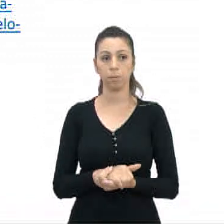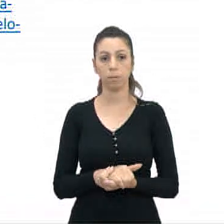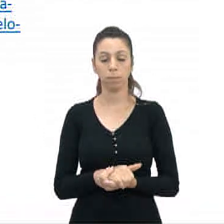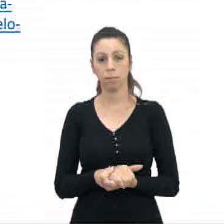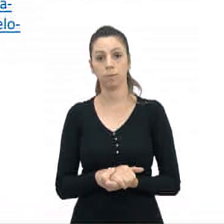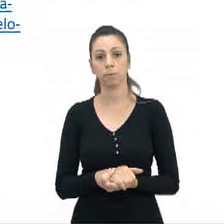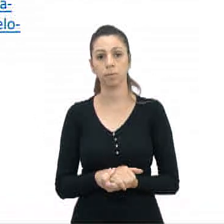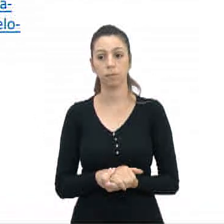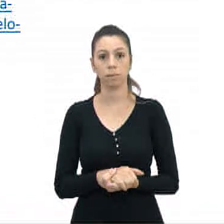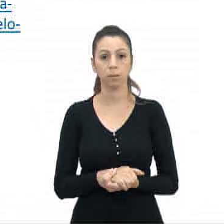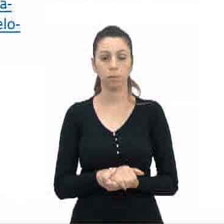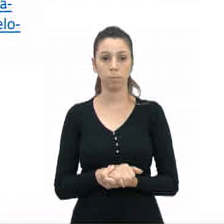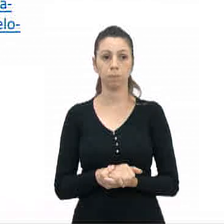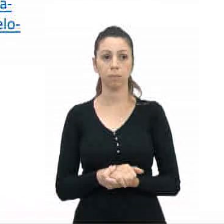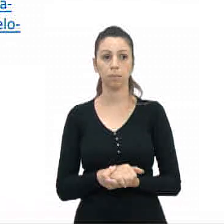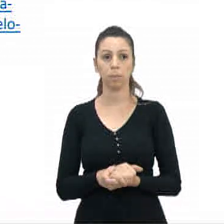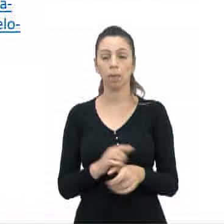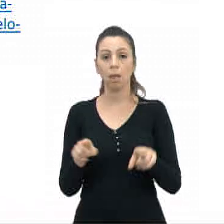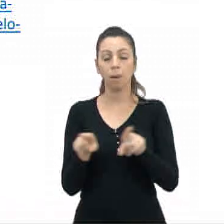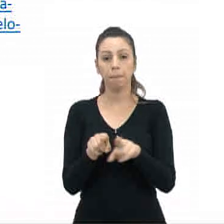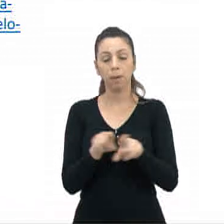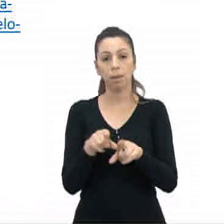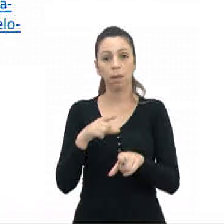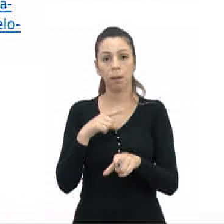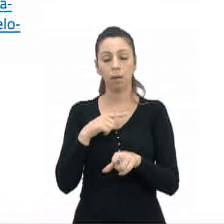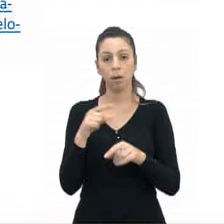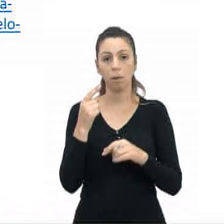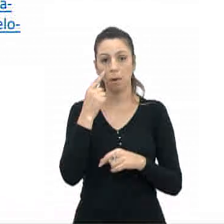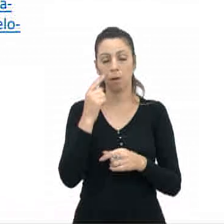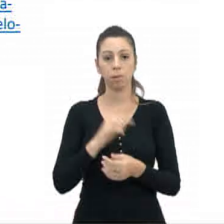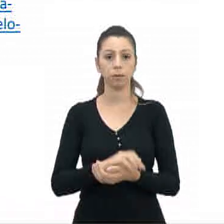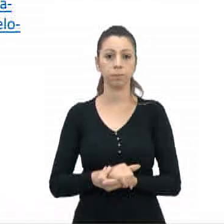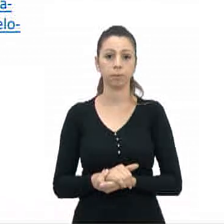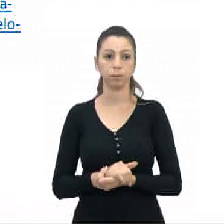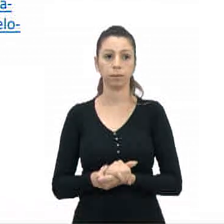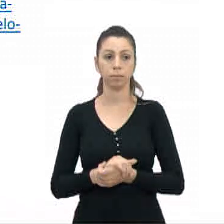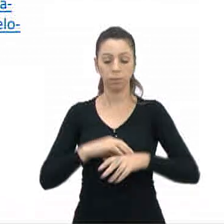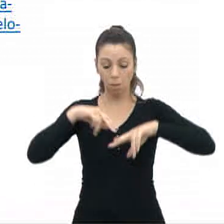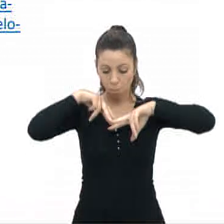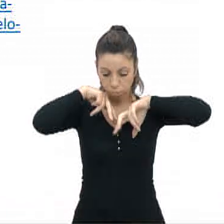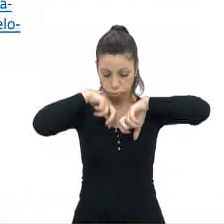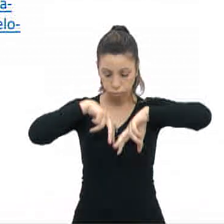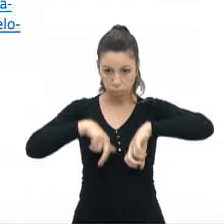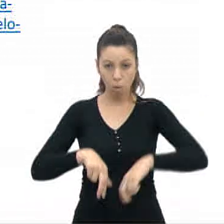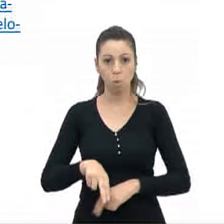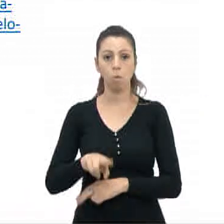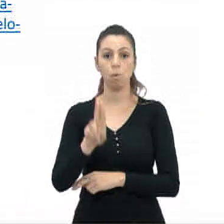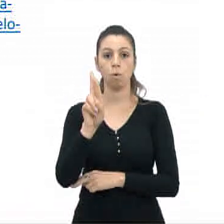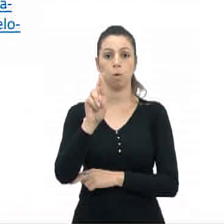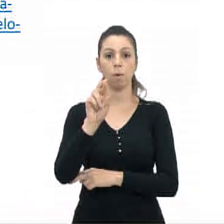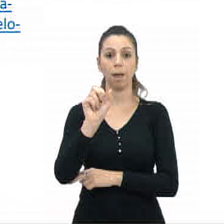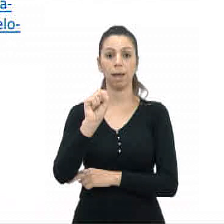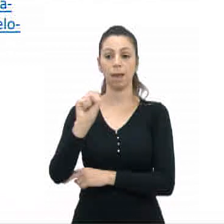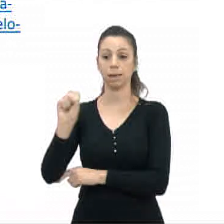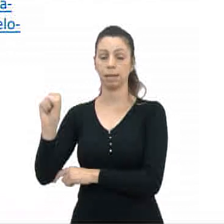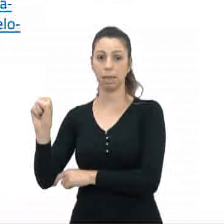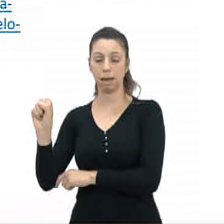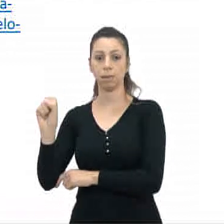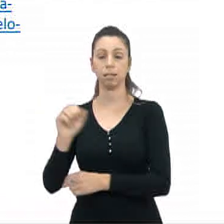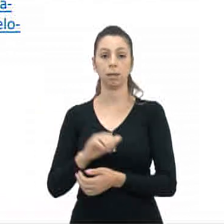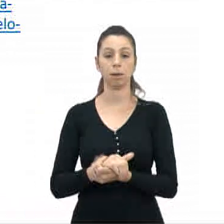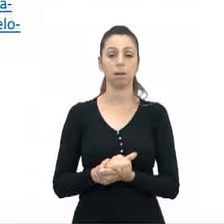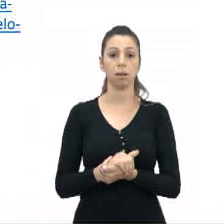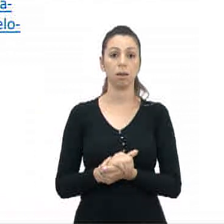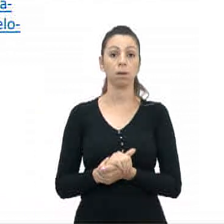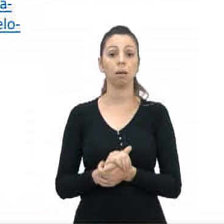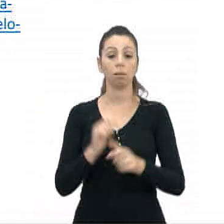temos também uma grande escavação que foi feita na antiga União Soviética, hoje está no território da atual